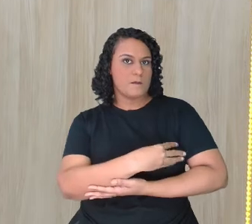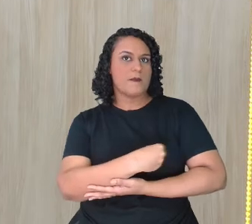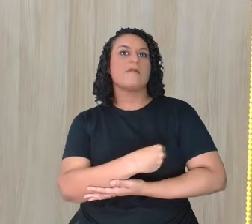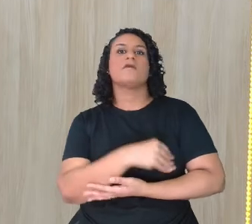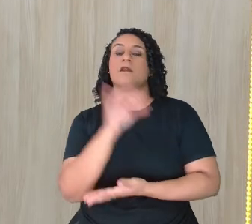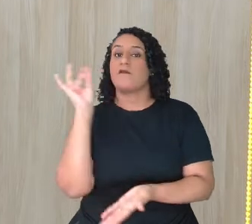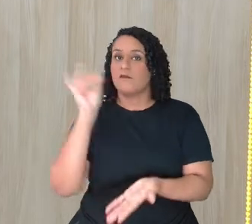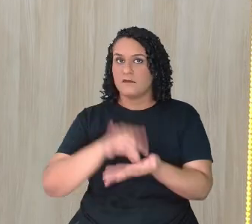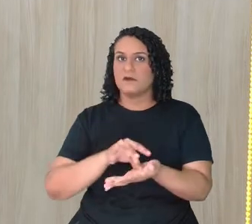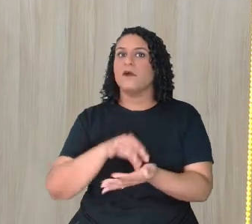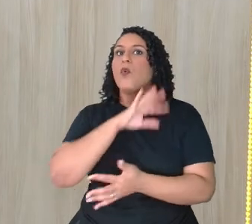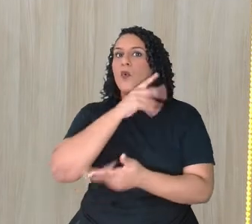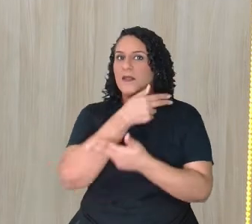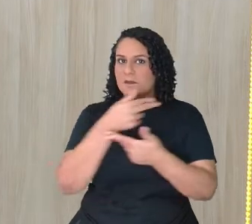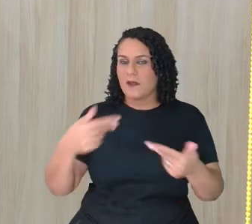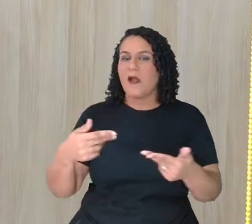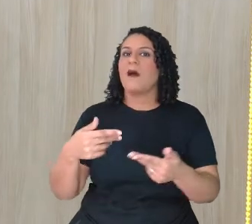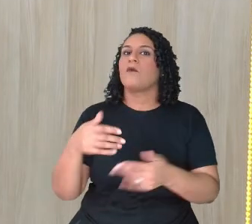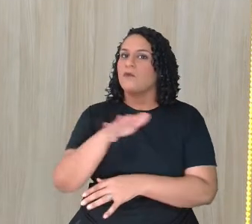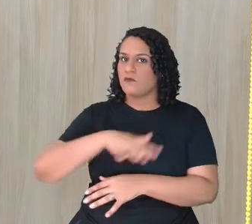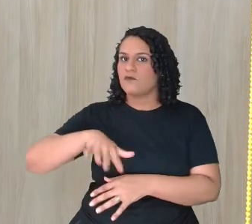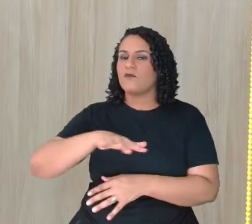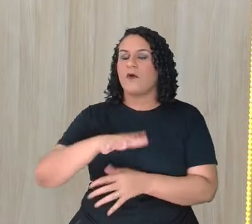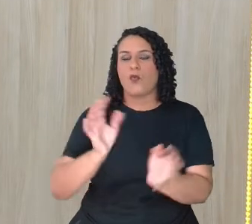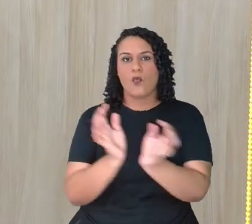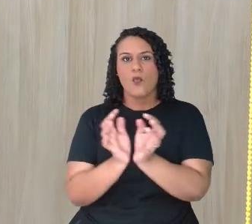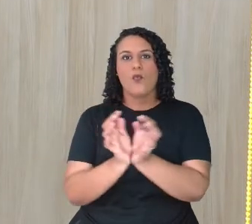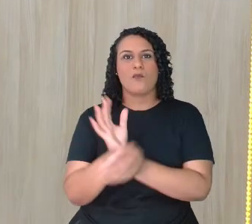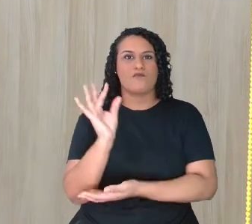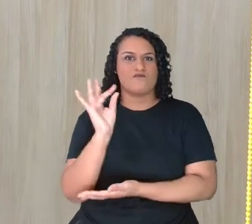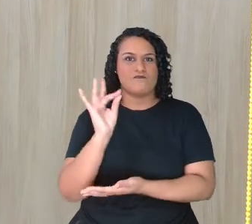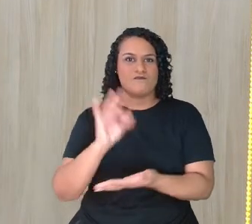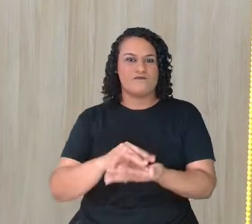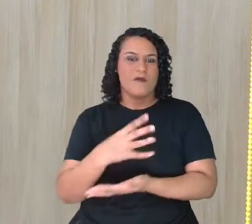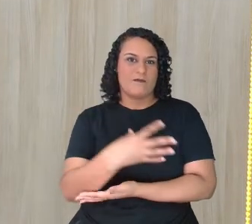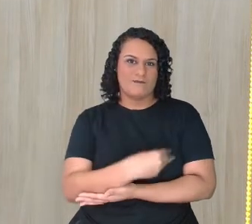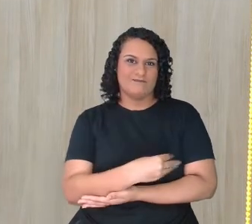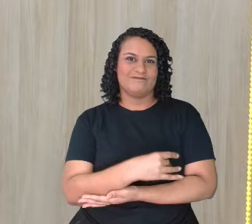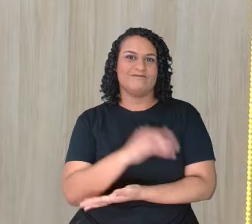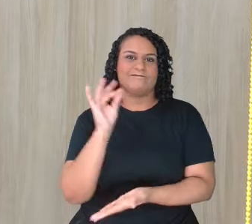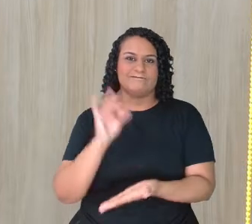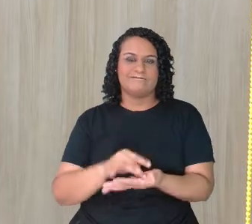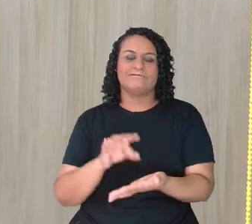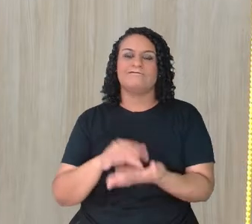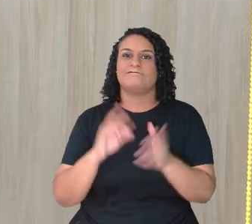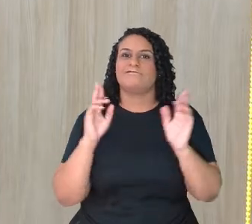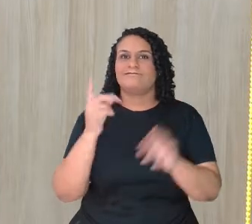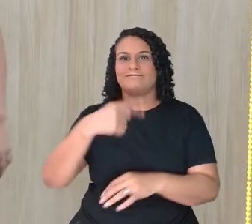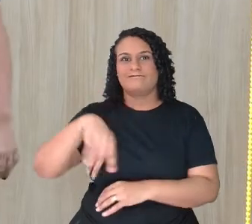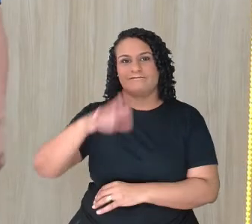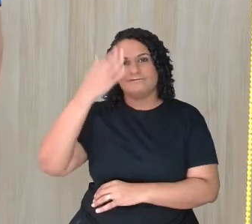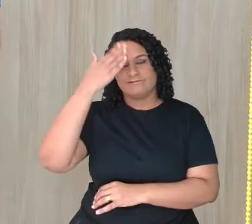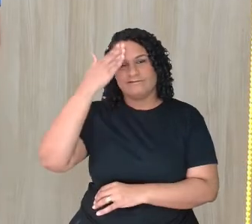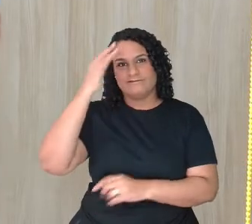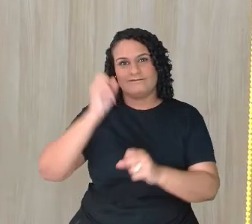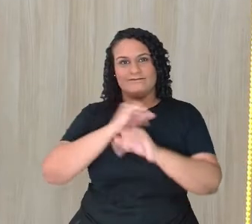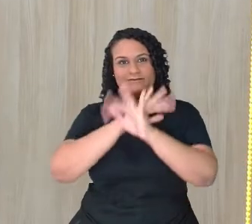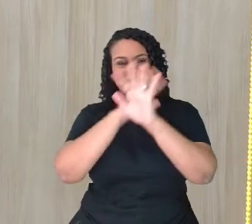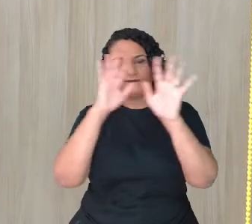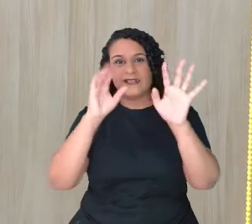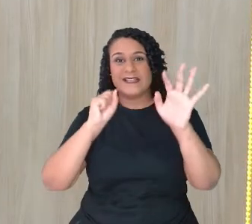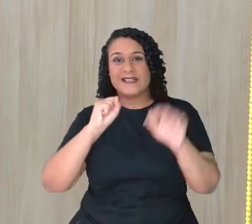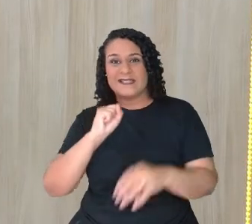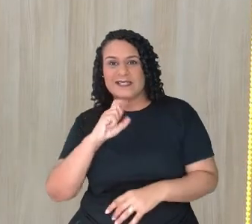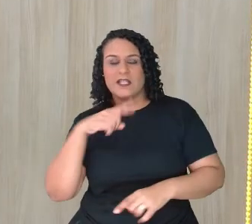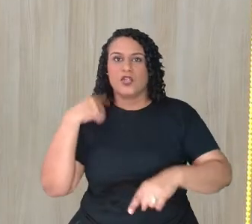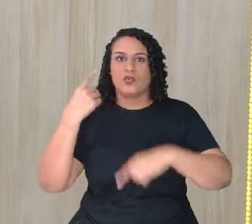do animal mesmo, sentido literal, tá bom? Espero que vocês tenham entendido. Qualquer dúvida,